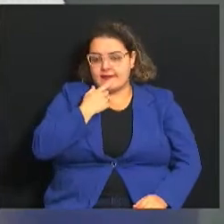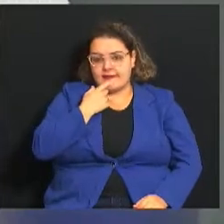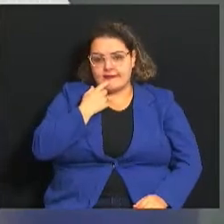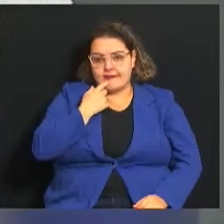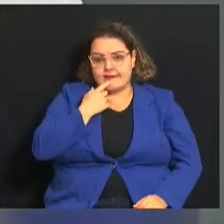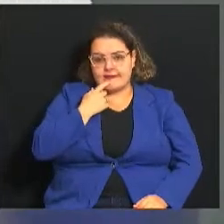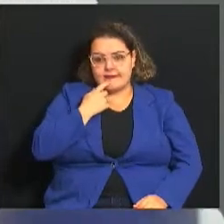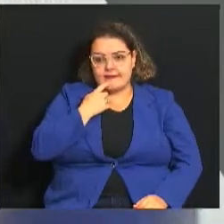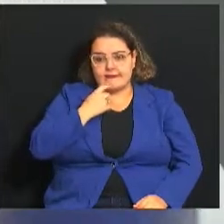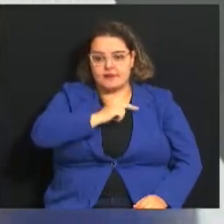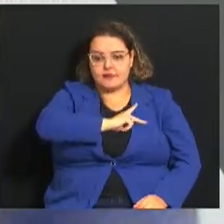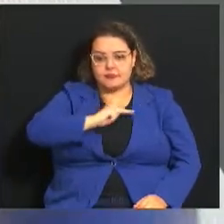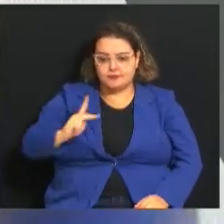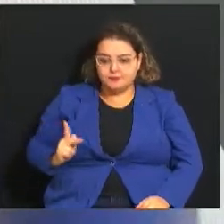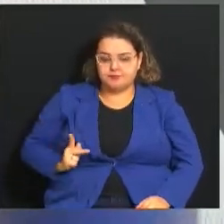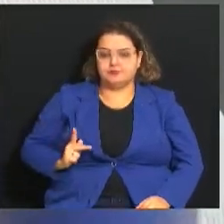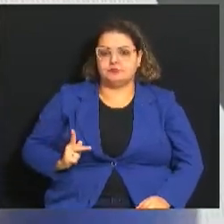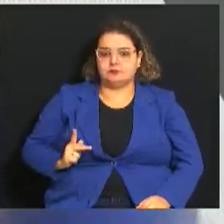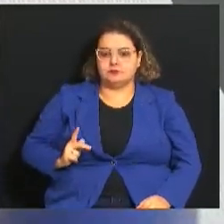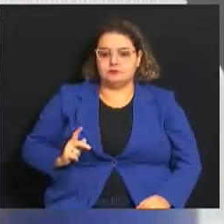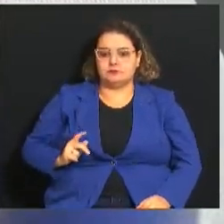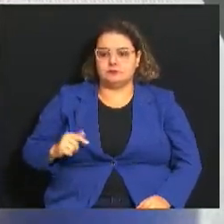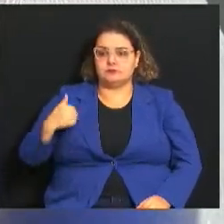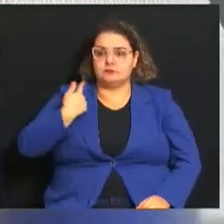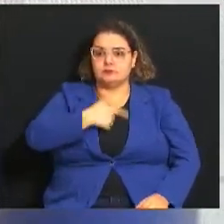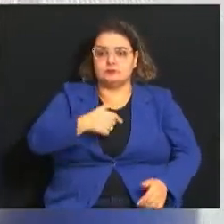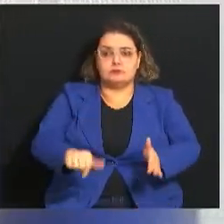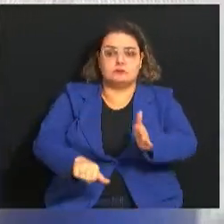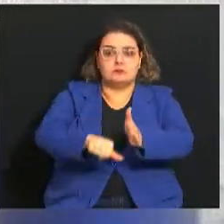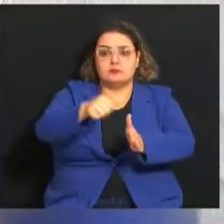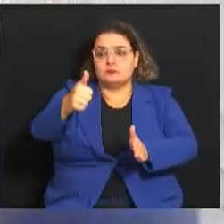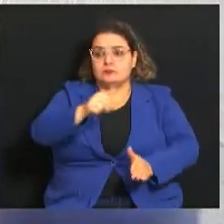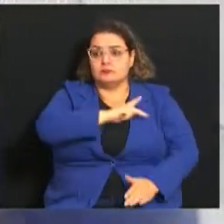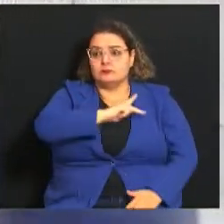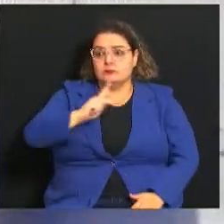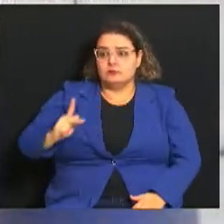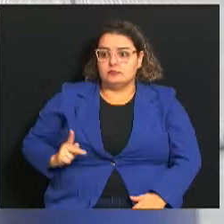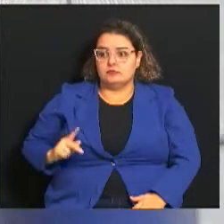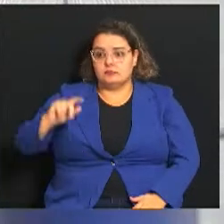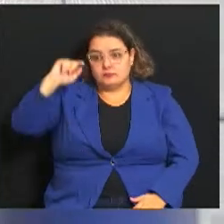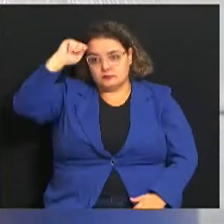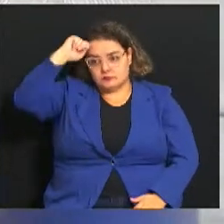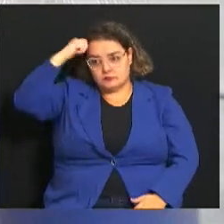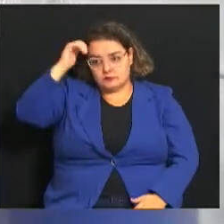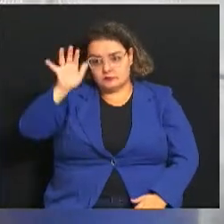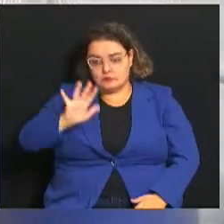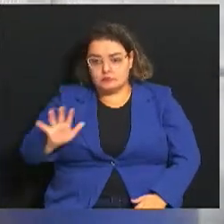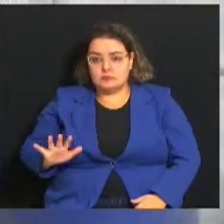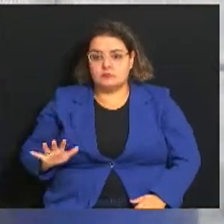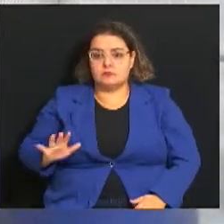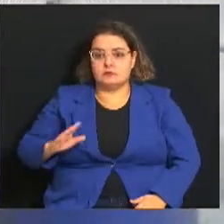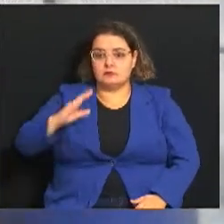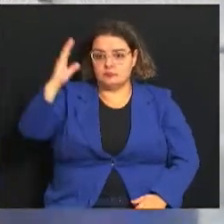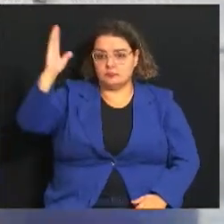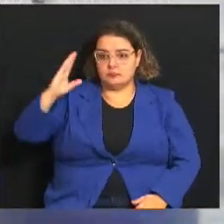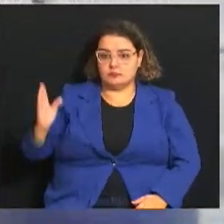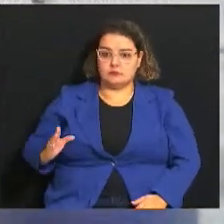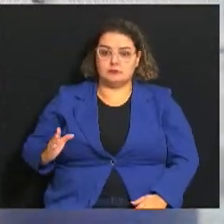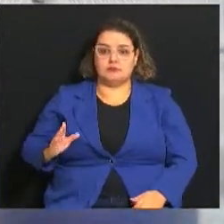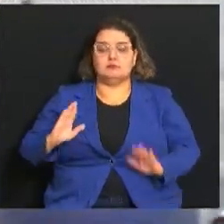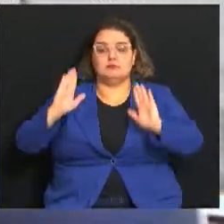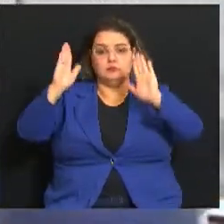Preta. Nós tivemos um dos primeiros presidentes negro no Brasil, quer dizer, isso para o